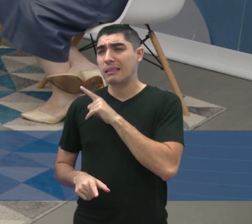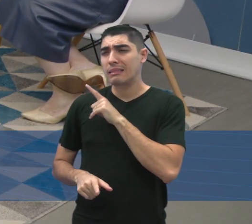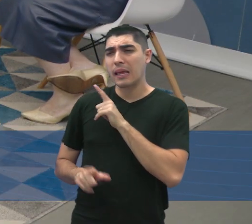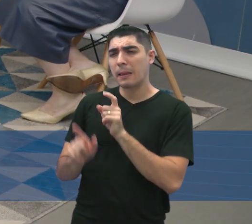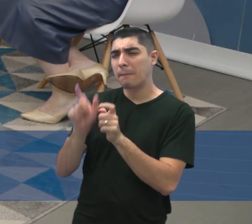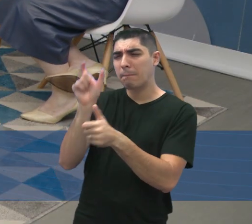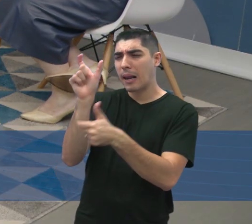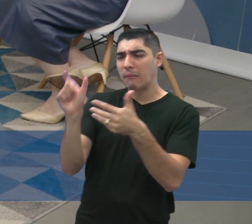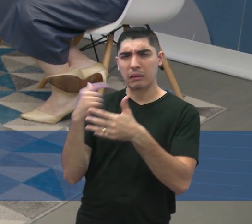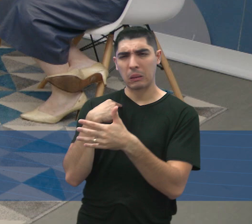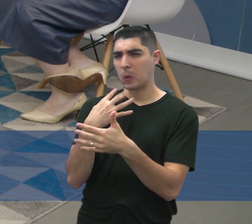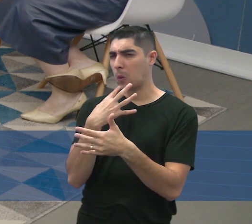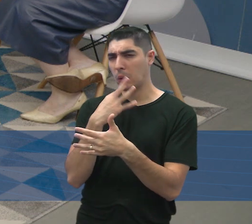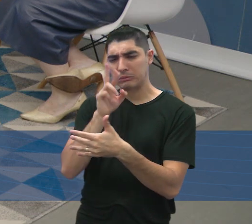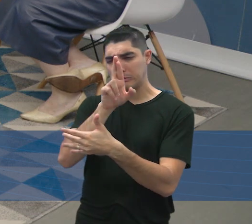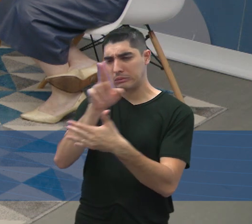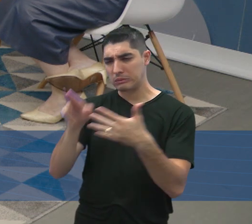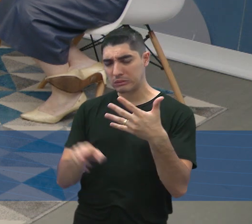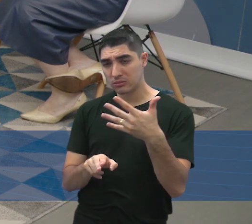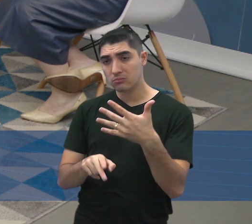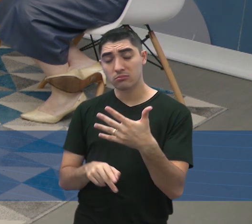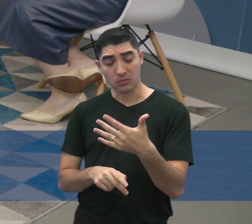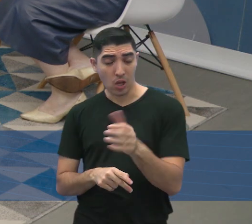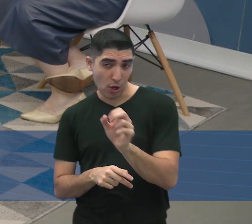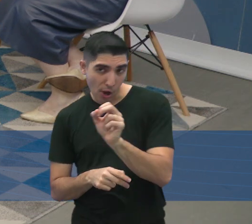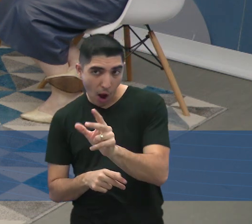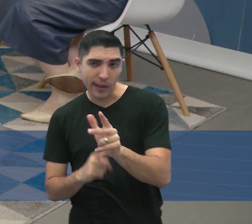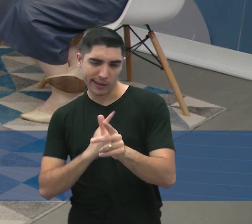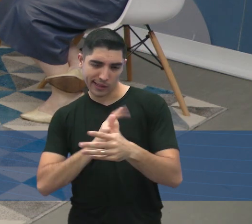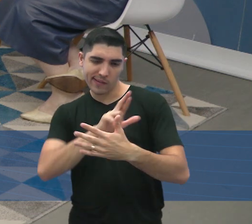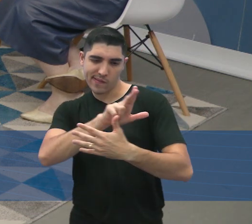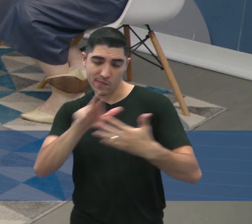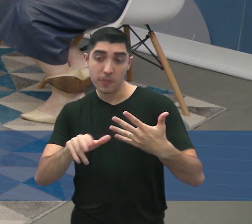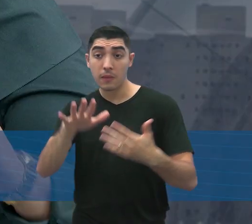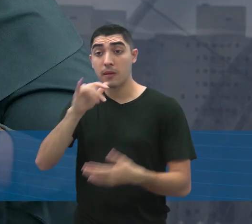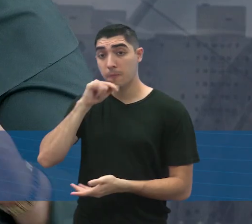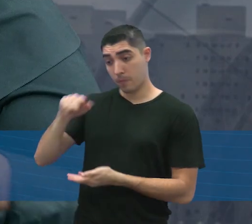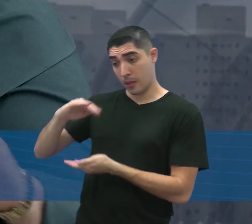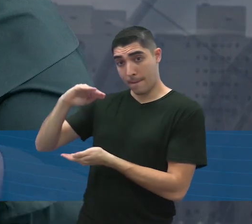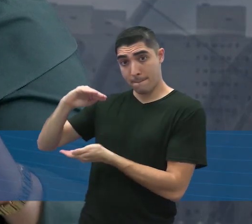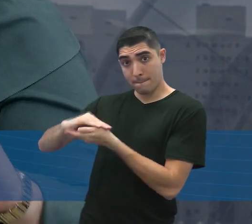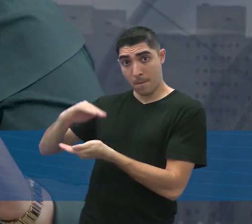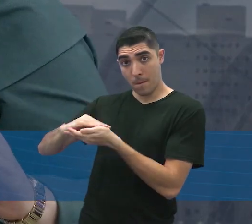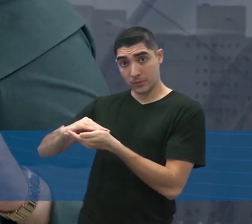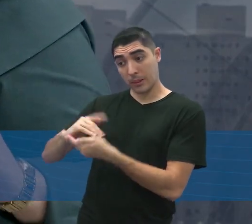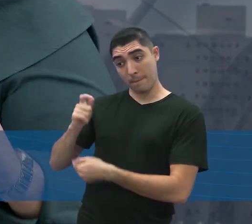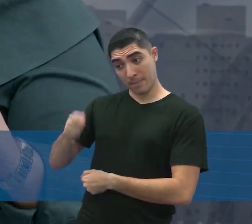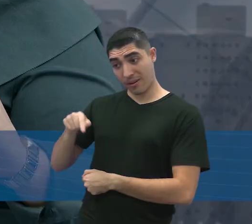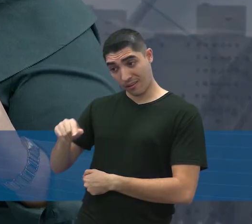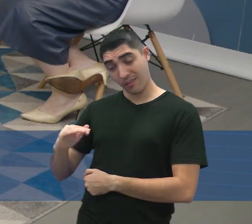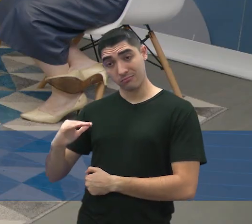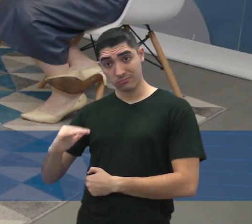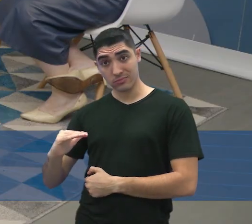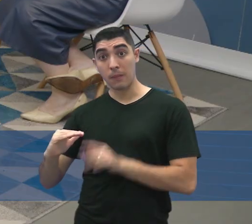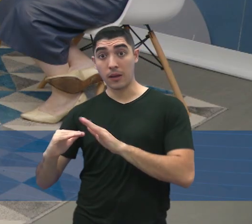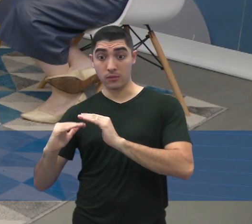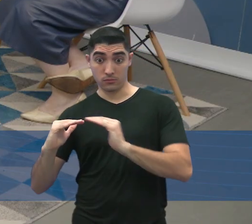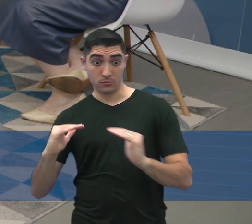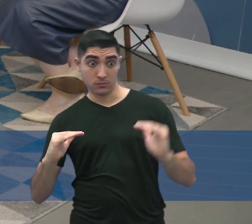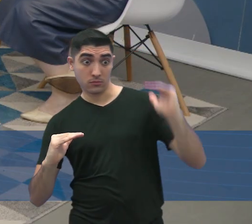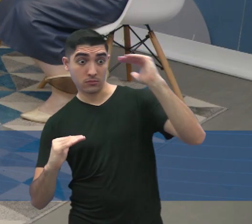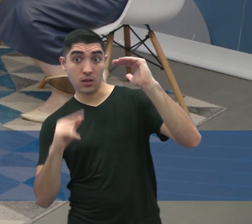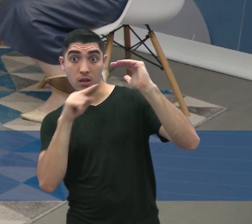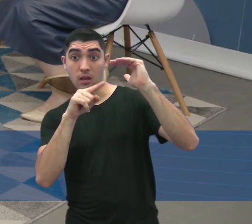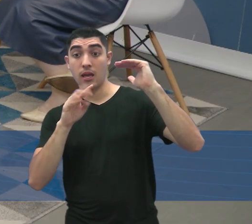de letrinhas, é mesmo. Mas o que eu preciso entender? A poupança paga isso aqui. E o Tesouro Selic paga